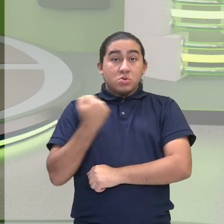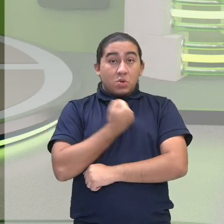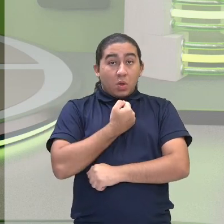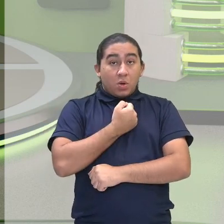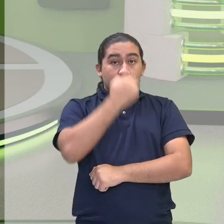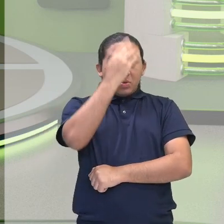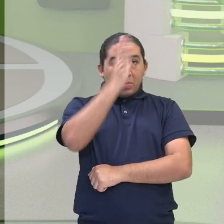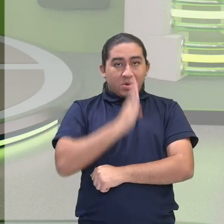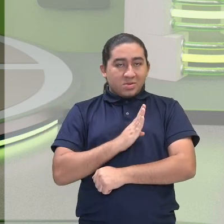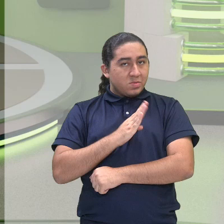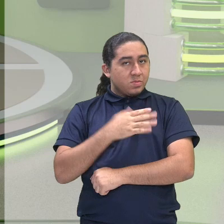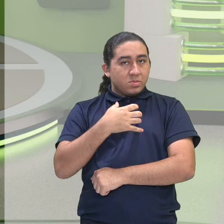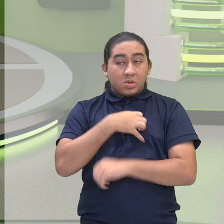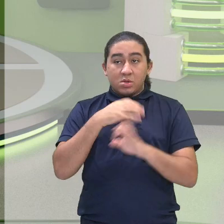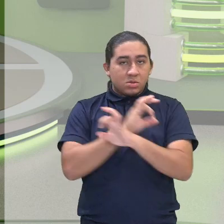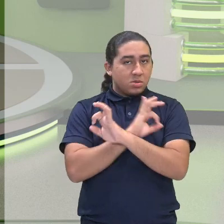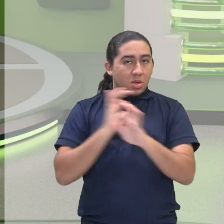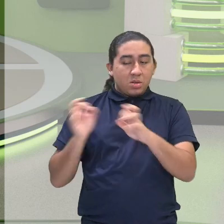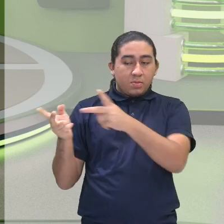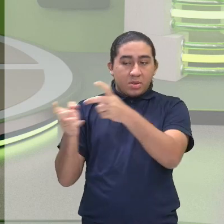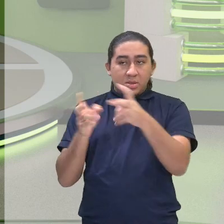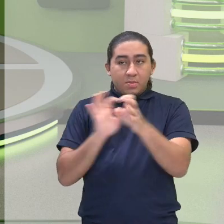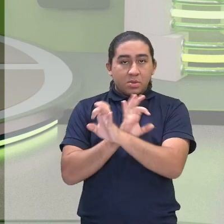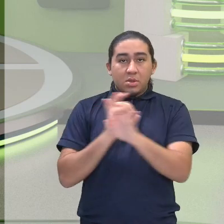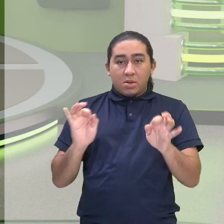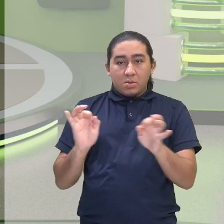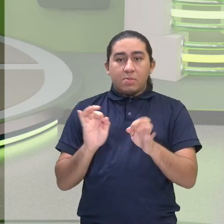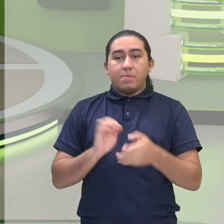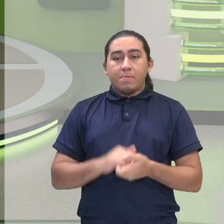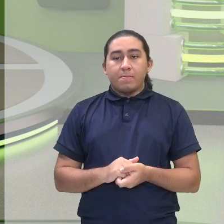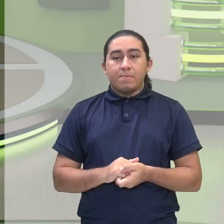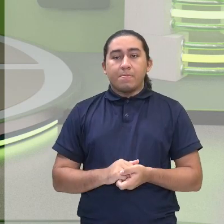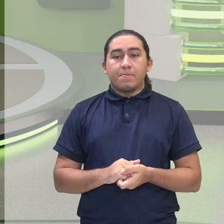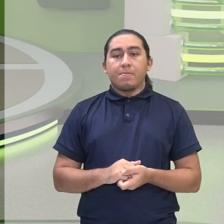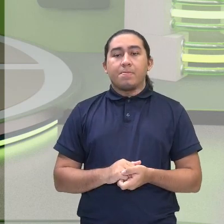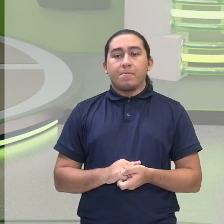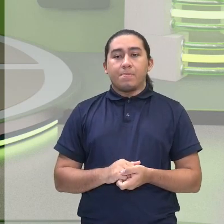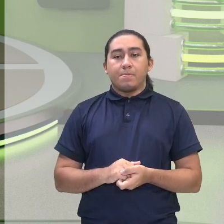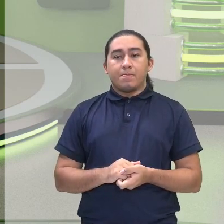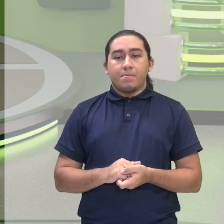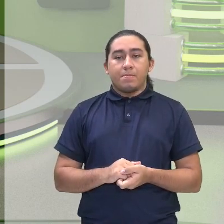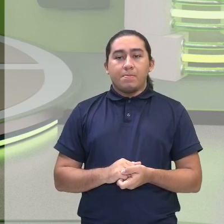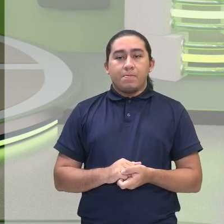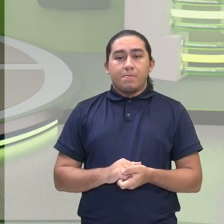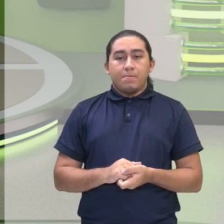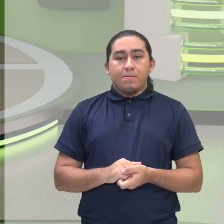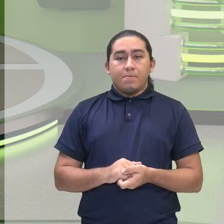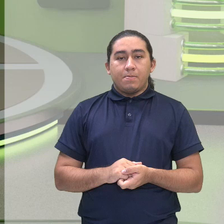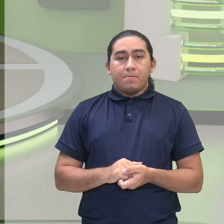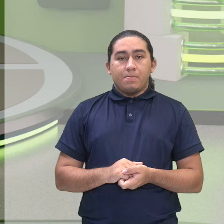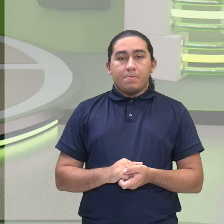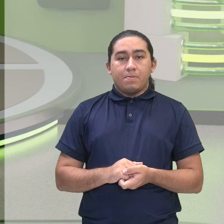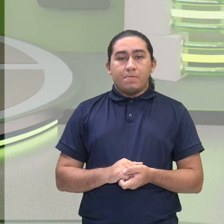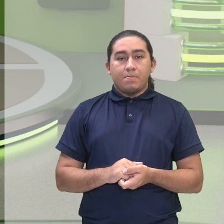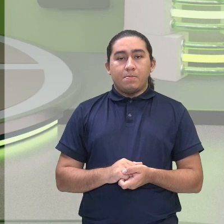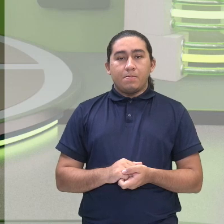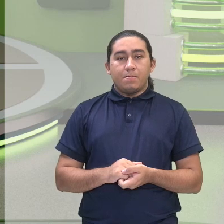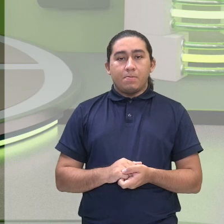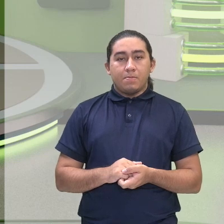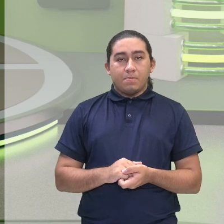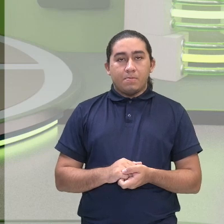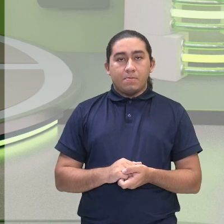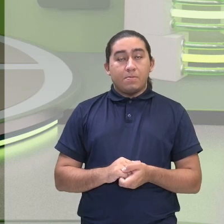Brasil, não consegue perceber como eles percebem lá, né? A gente pode acontecer desse terremoto